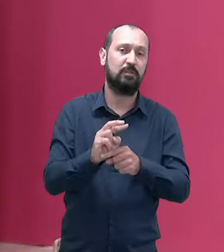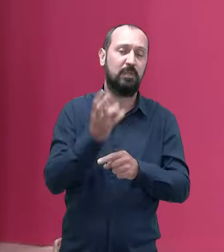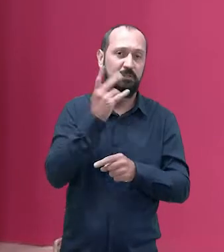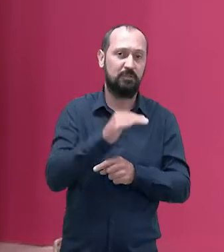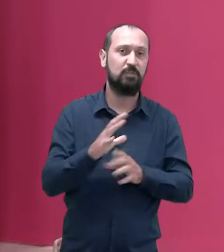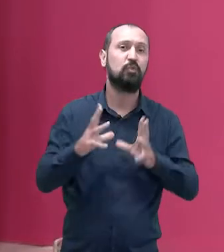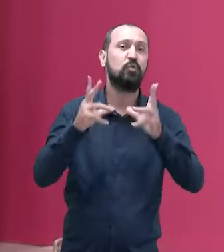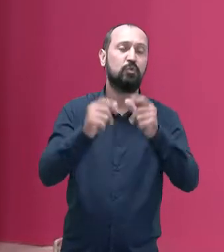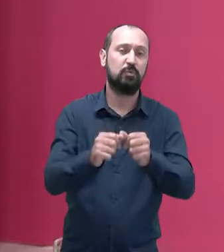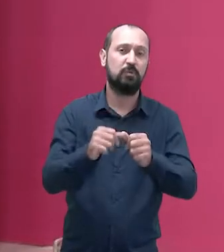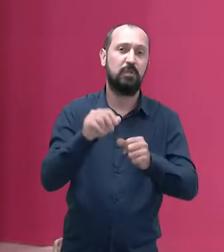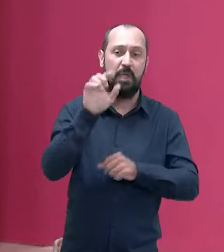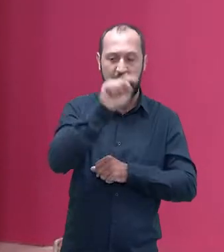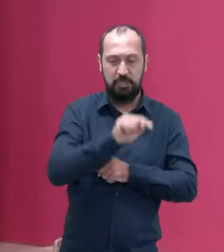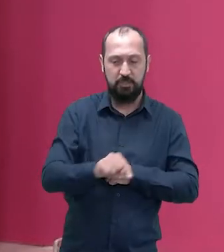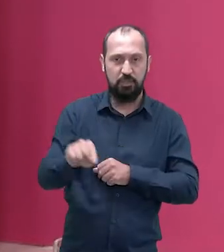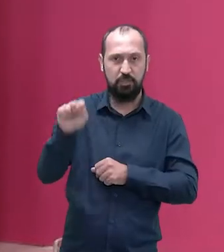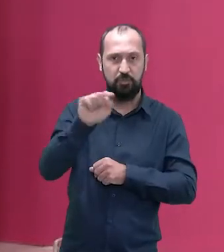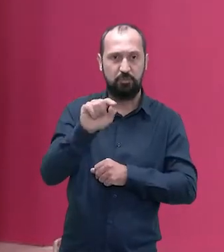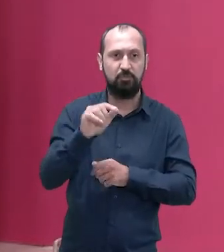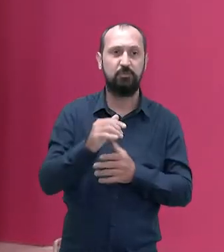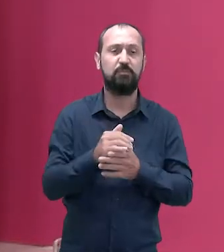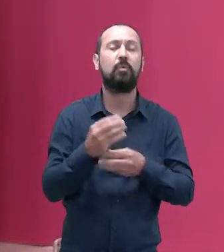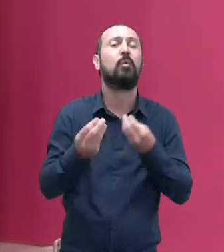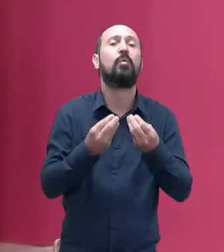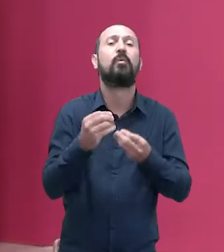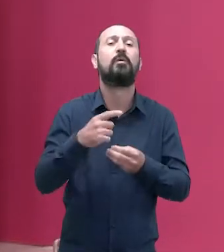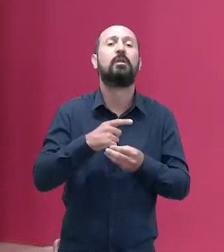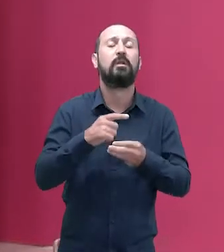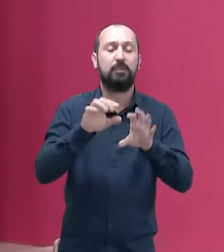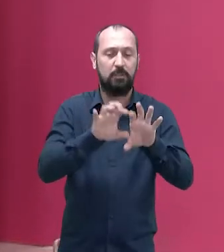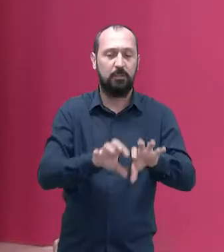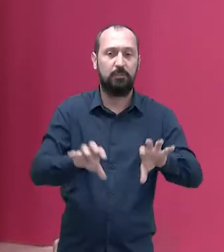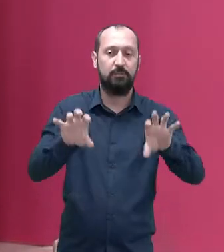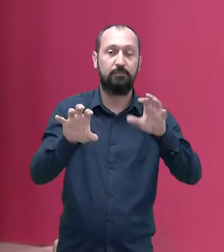tantas crianças? Vocês atendem por região específica?